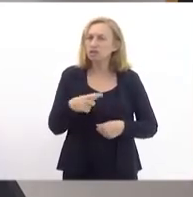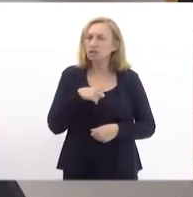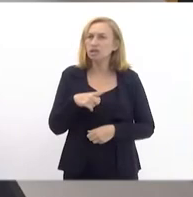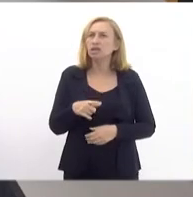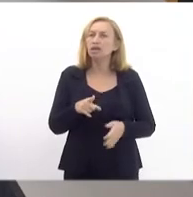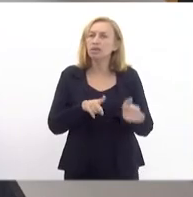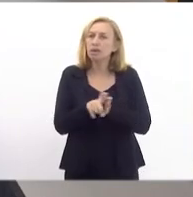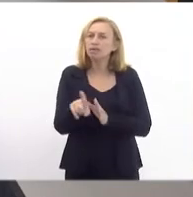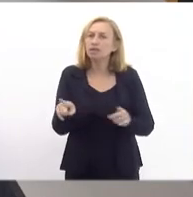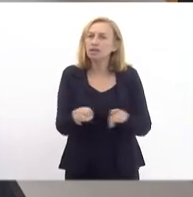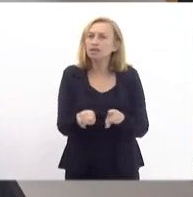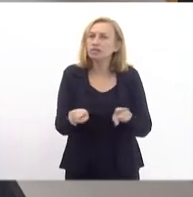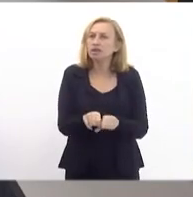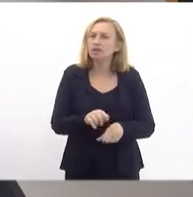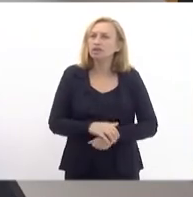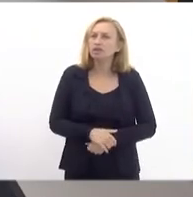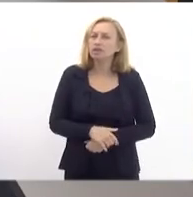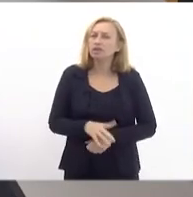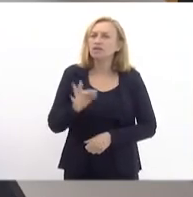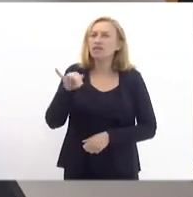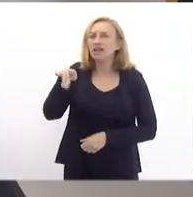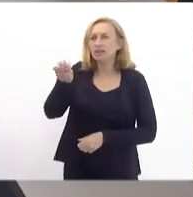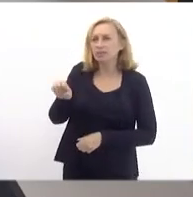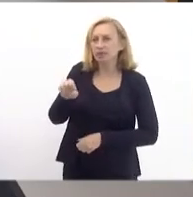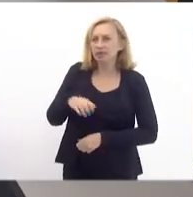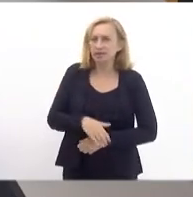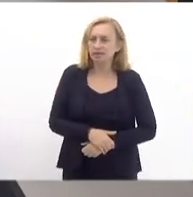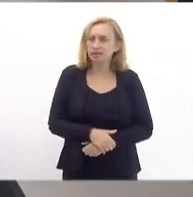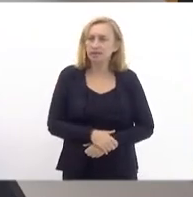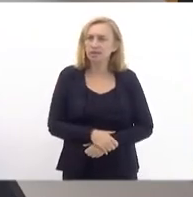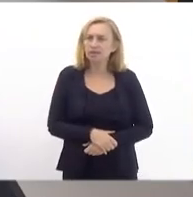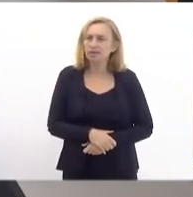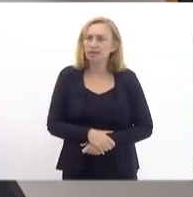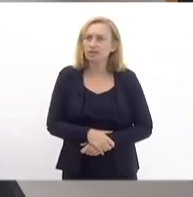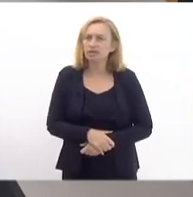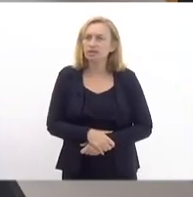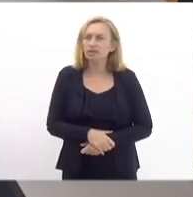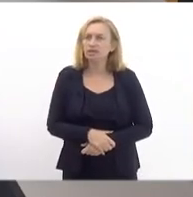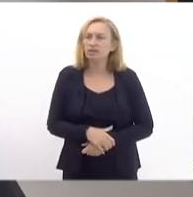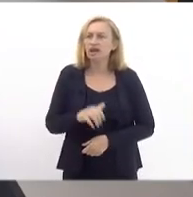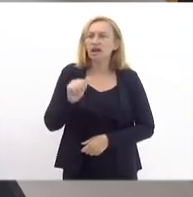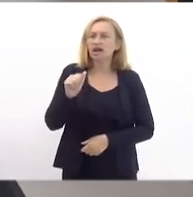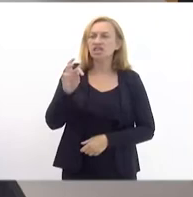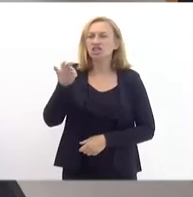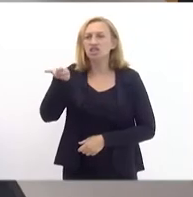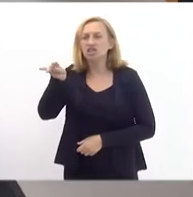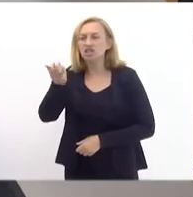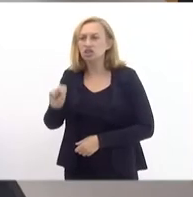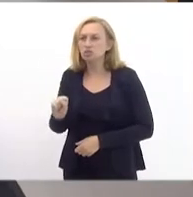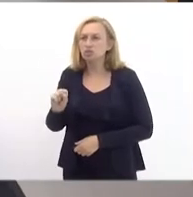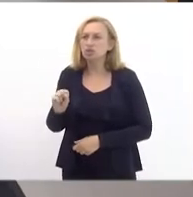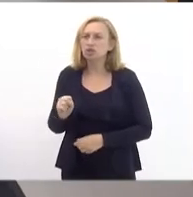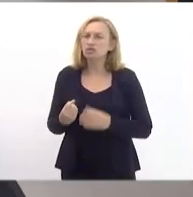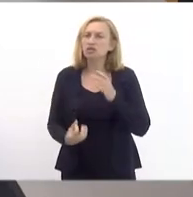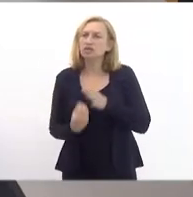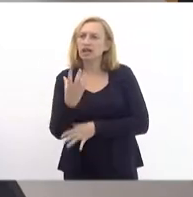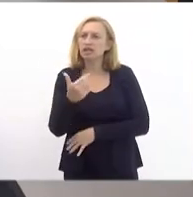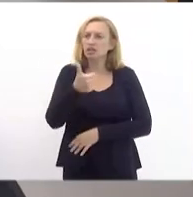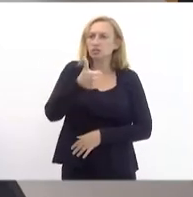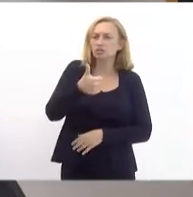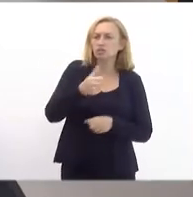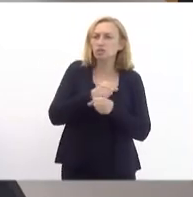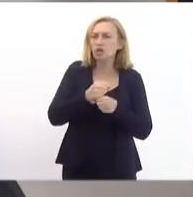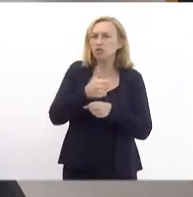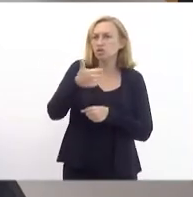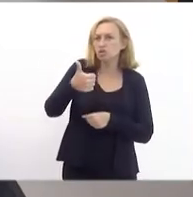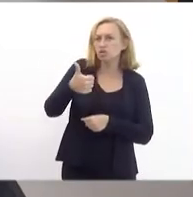também, senhor Felipe Ramos. A AGTRANSP foi criada, Luiz Paulo, em 2005, eu acho.